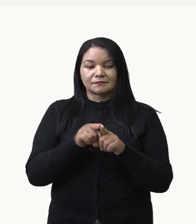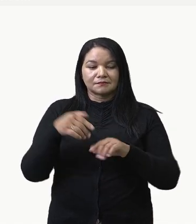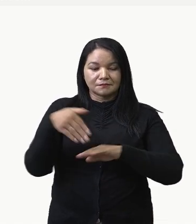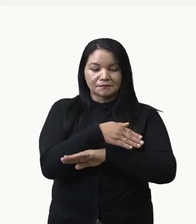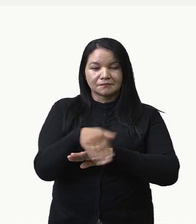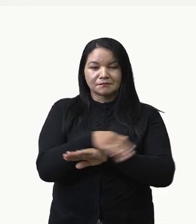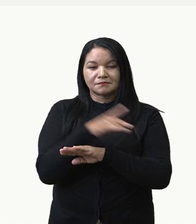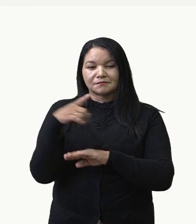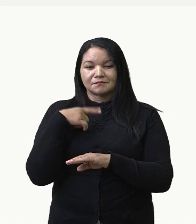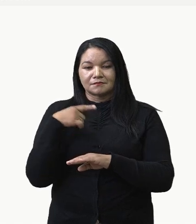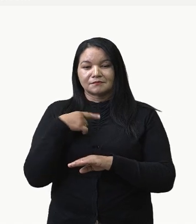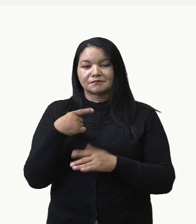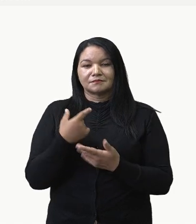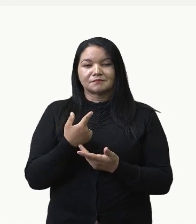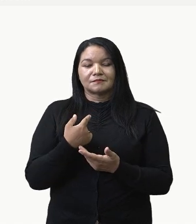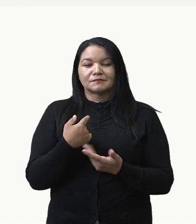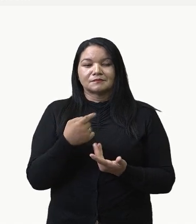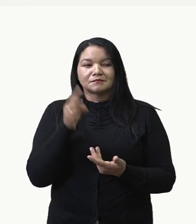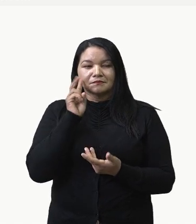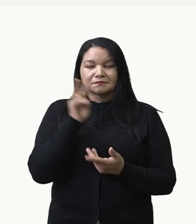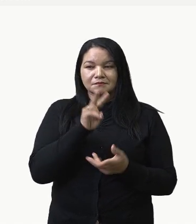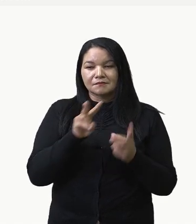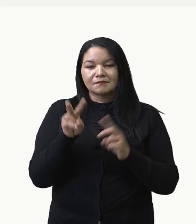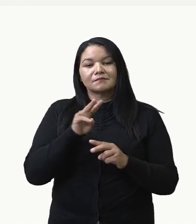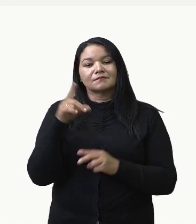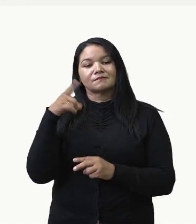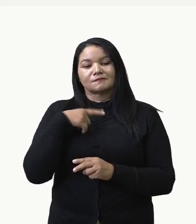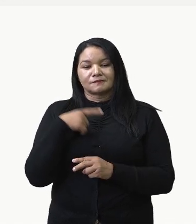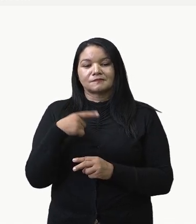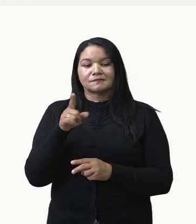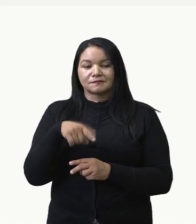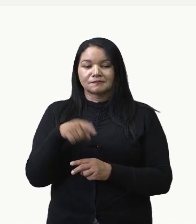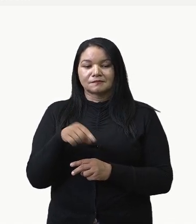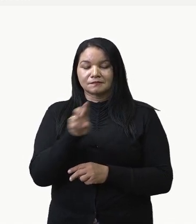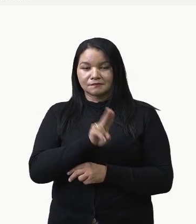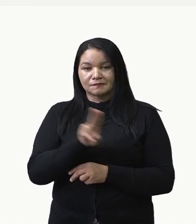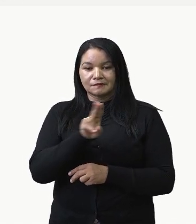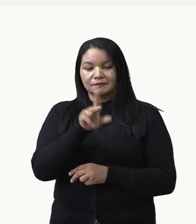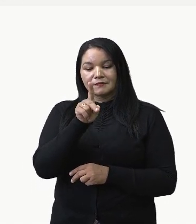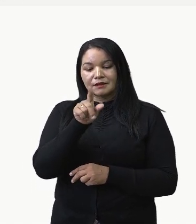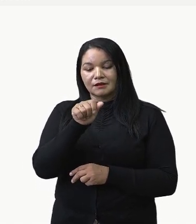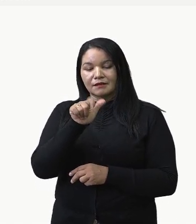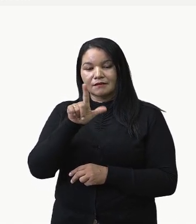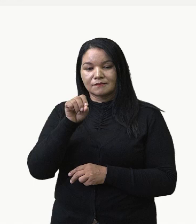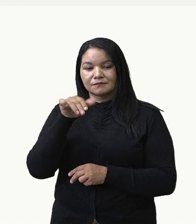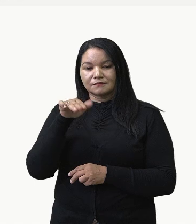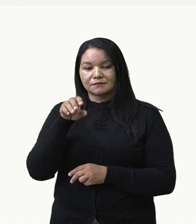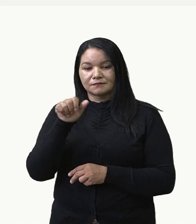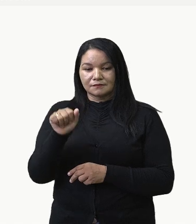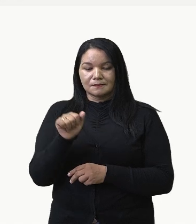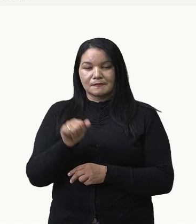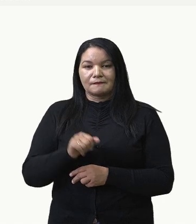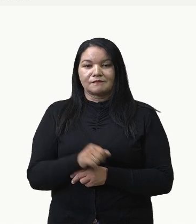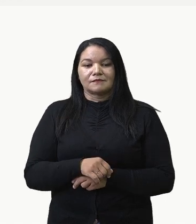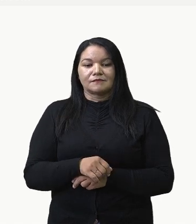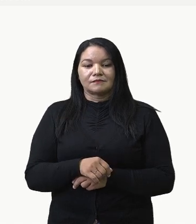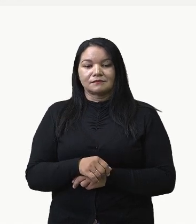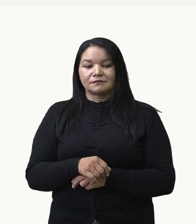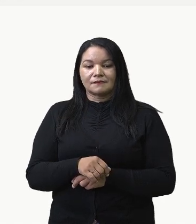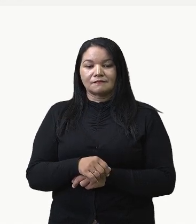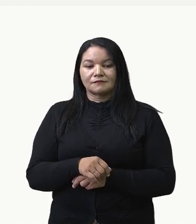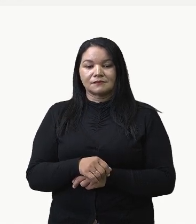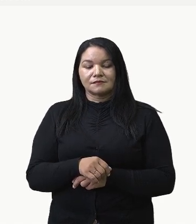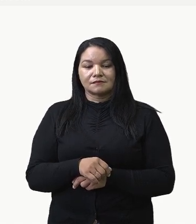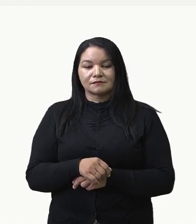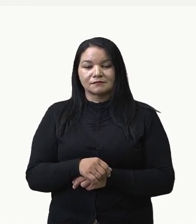toda a cidade que se preza tem pombos né é a Paloma coloquei aqui Paloma comum porque essa daí é a que tá em contato com a gente